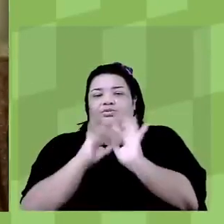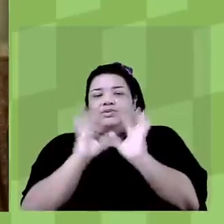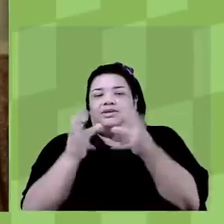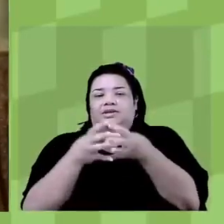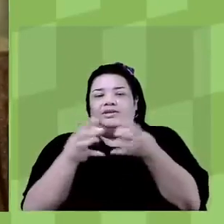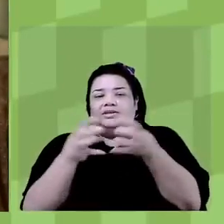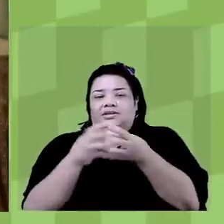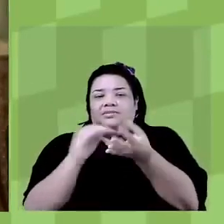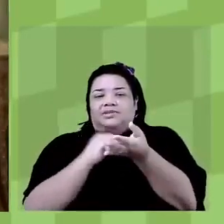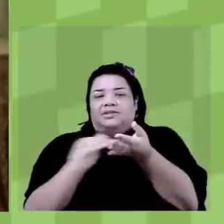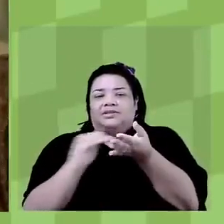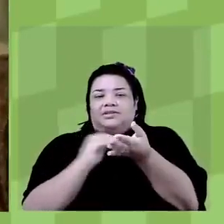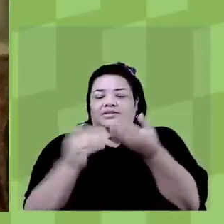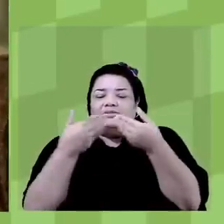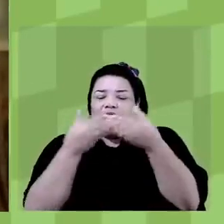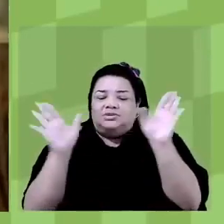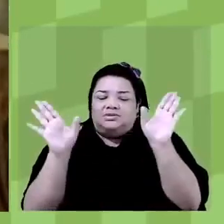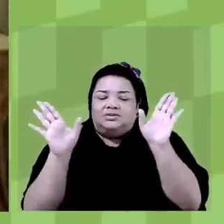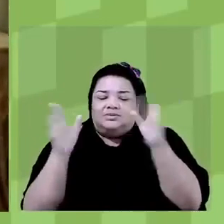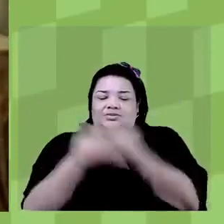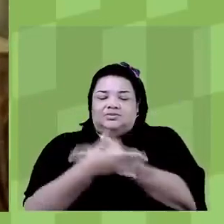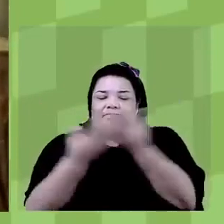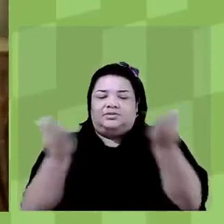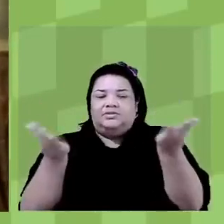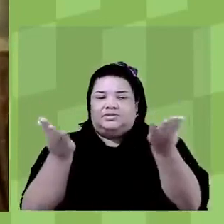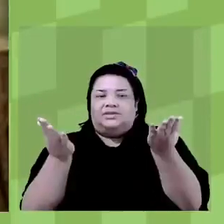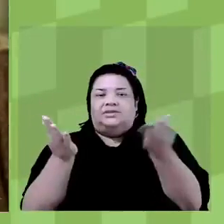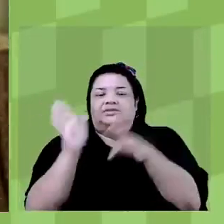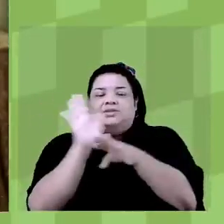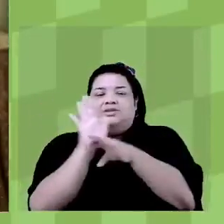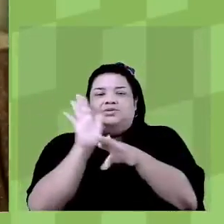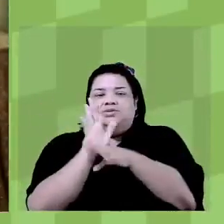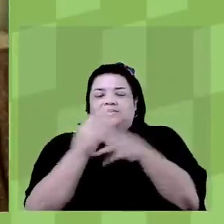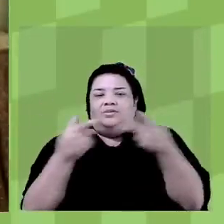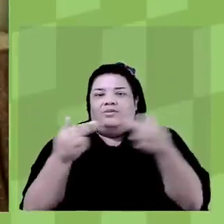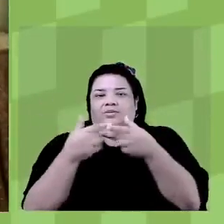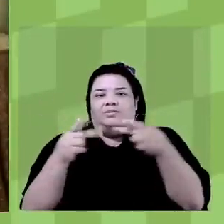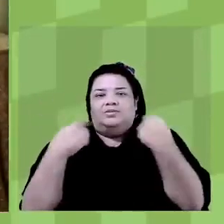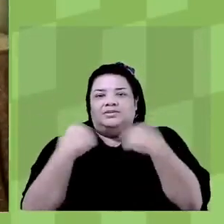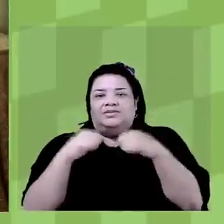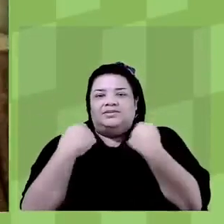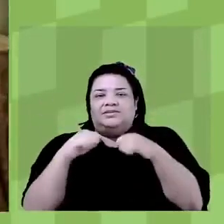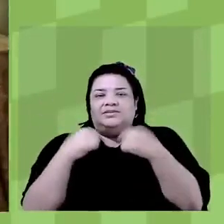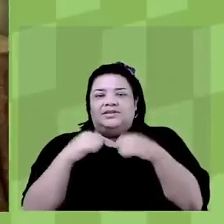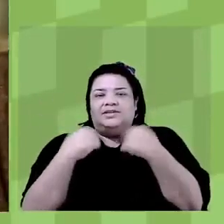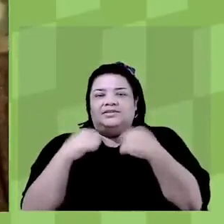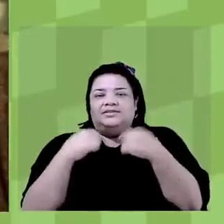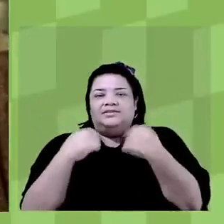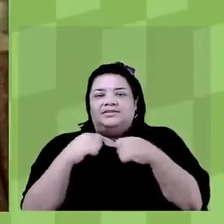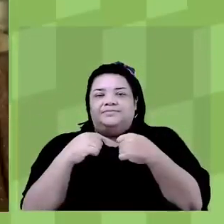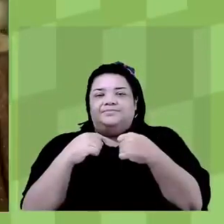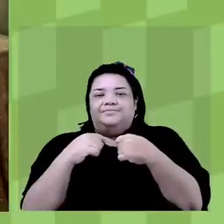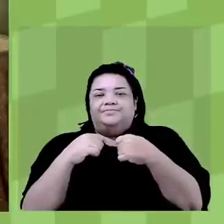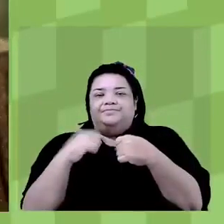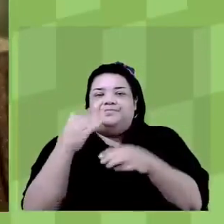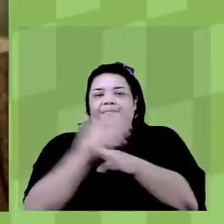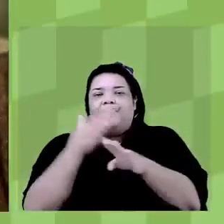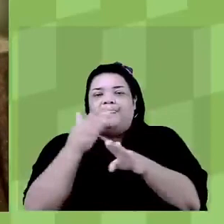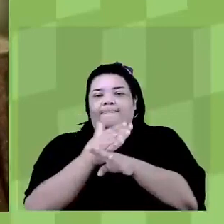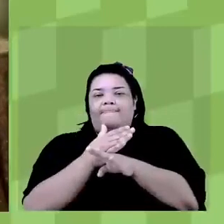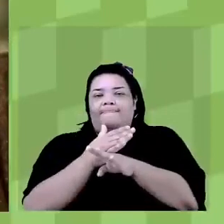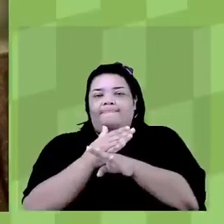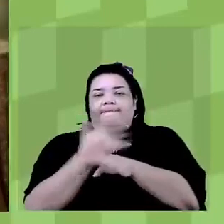está à disposição de vocês para colaborar com o que seja necessário e participar de